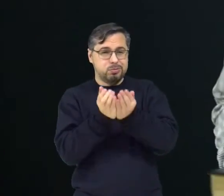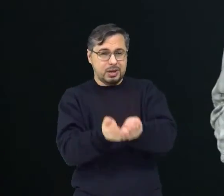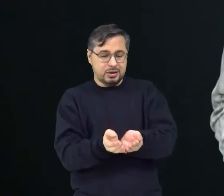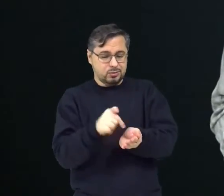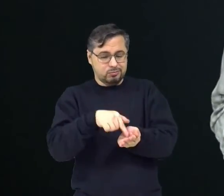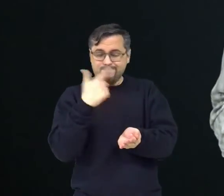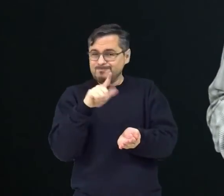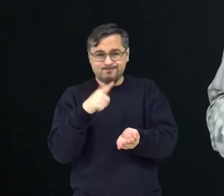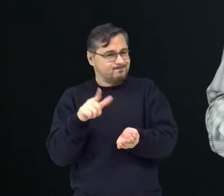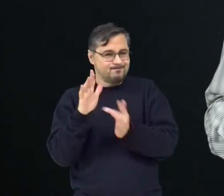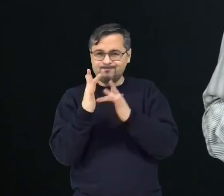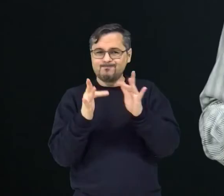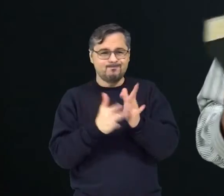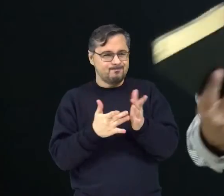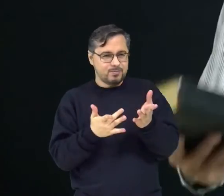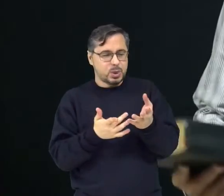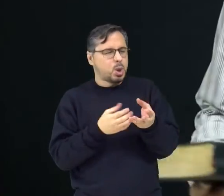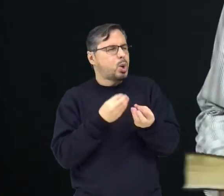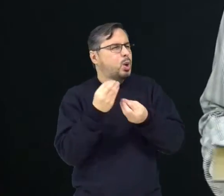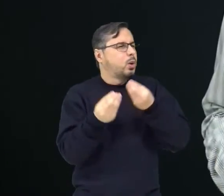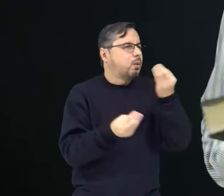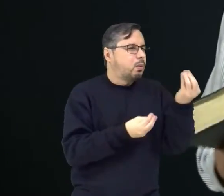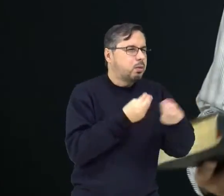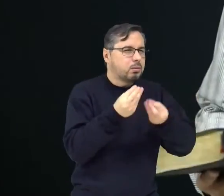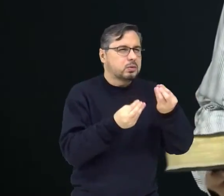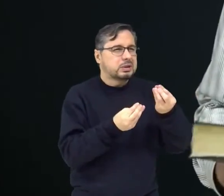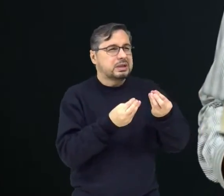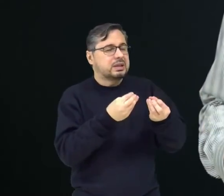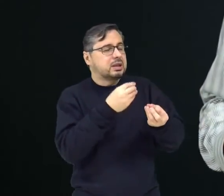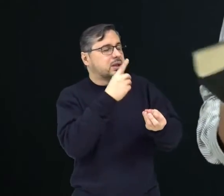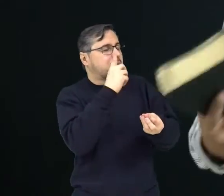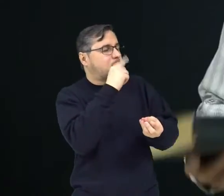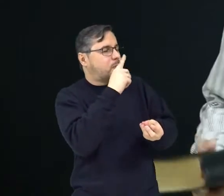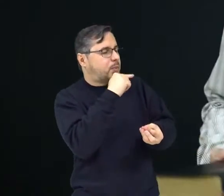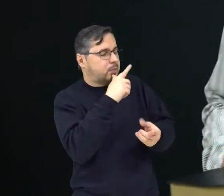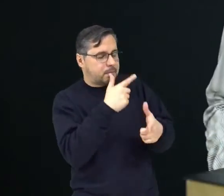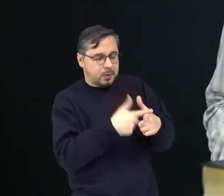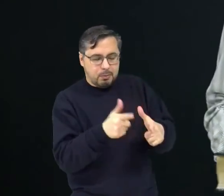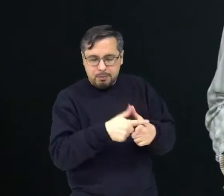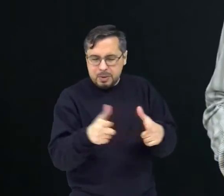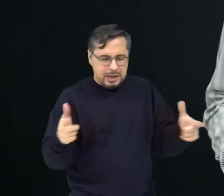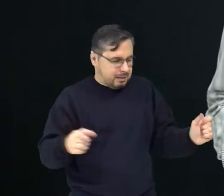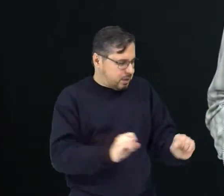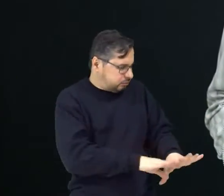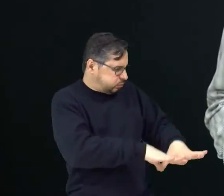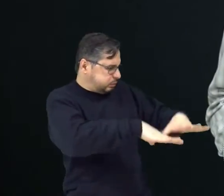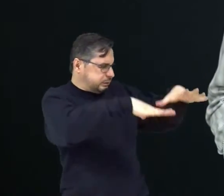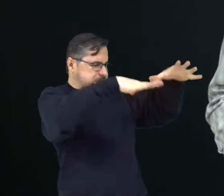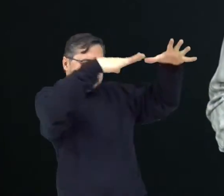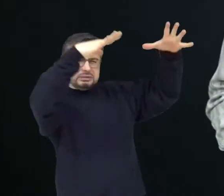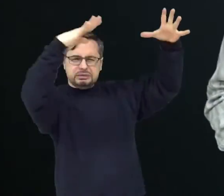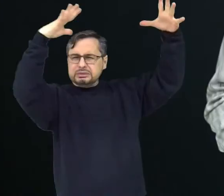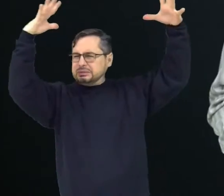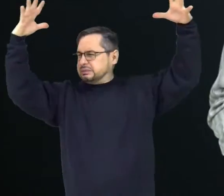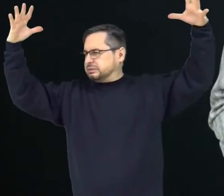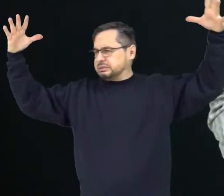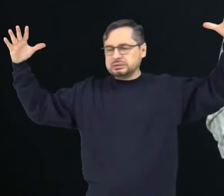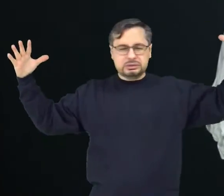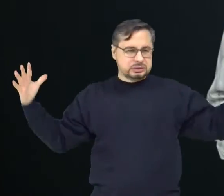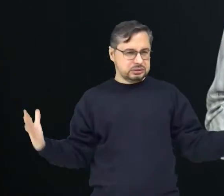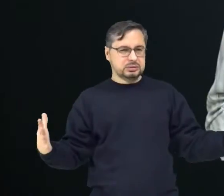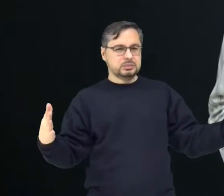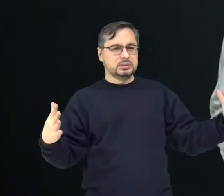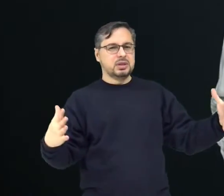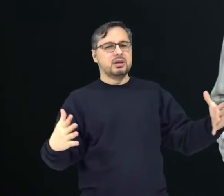dimensão da tempestade e a dimensão dos problemas se avolumam, se agigantam, e aí podemos nos reportar até mesmo